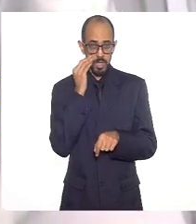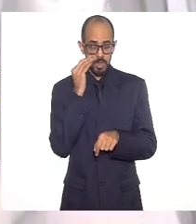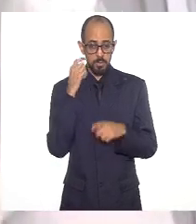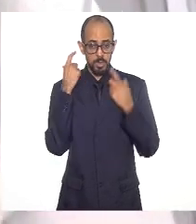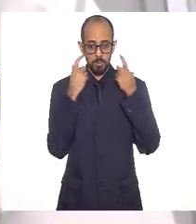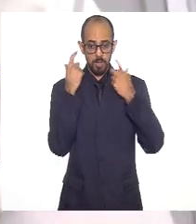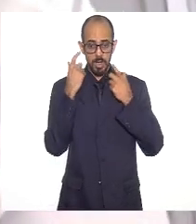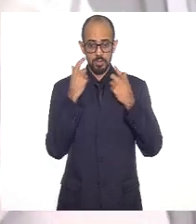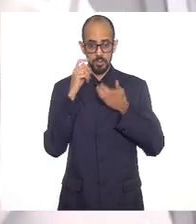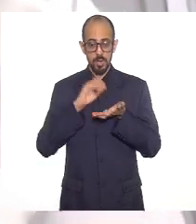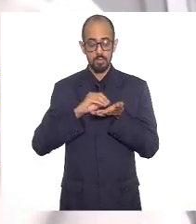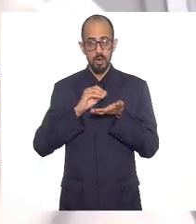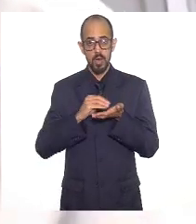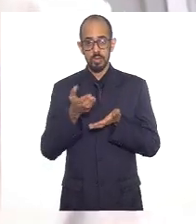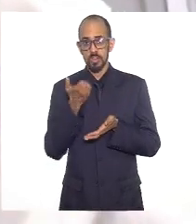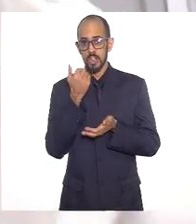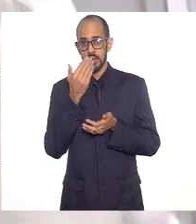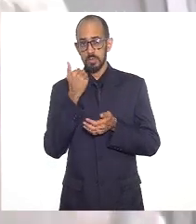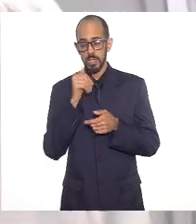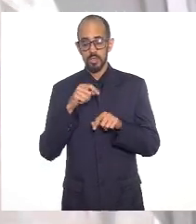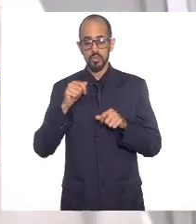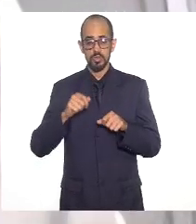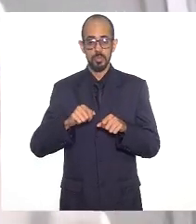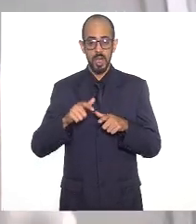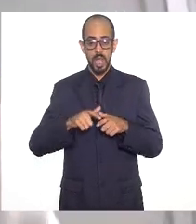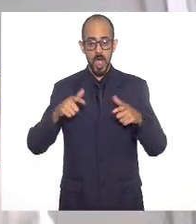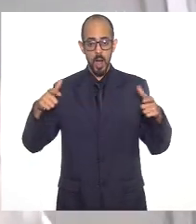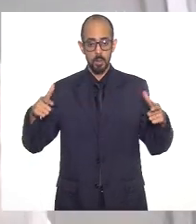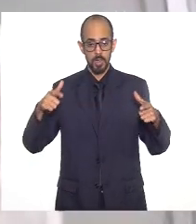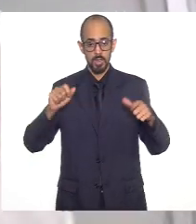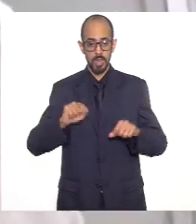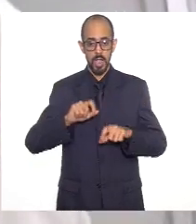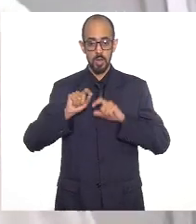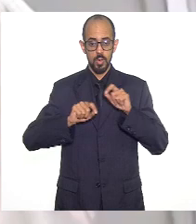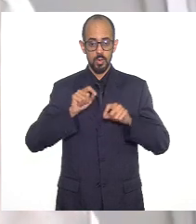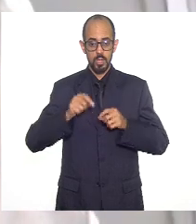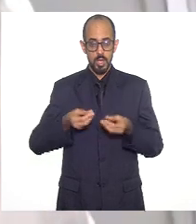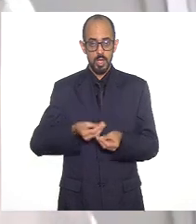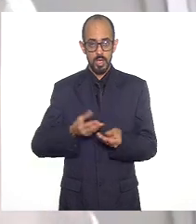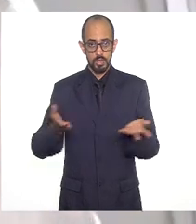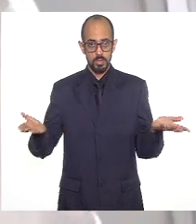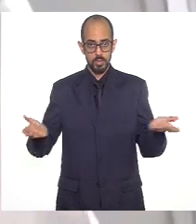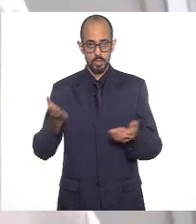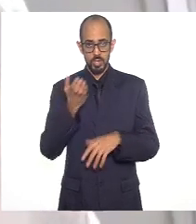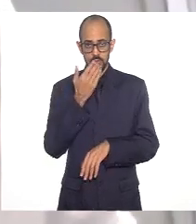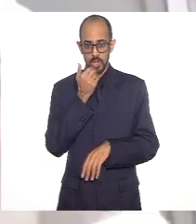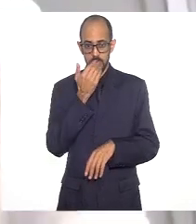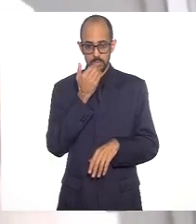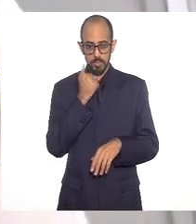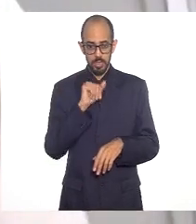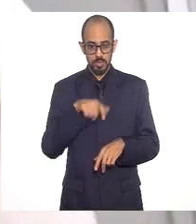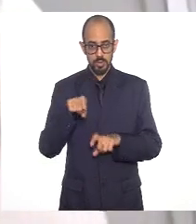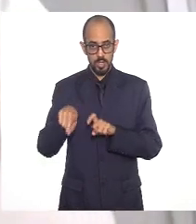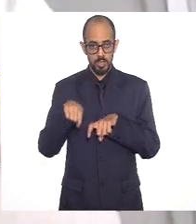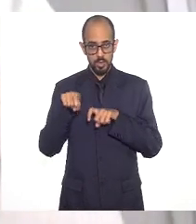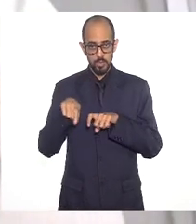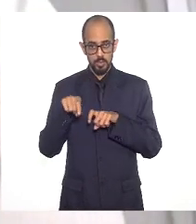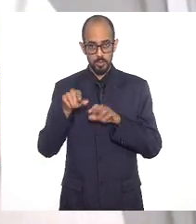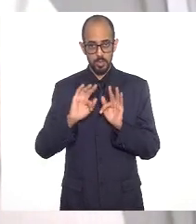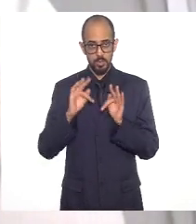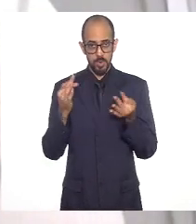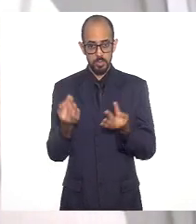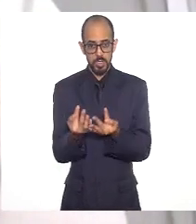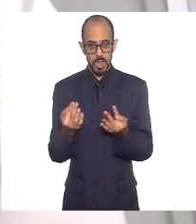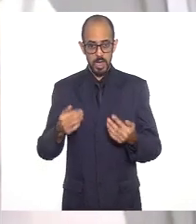insegurança alimentar, emendamos no sentido de ampliação do programa de redistribuição de alimentos da agricultura familiar,